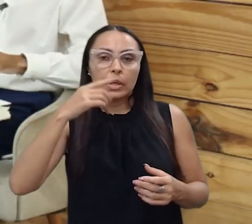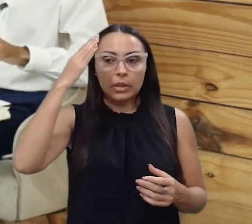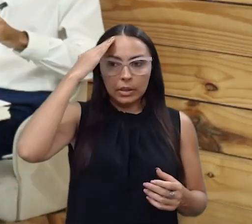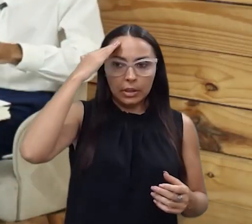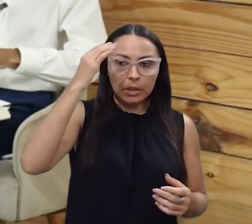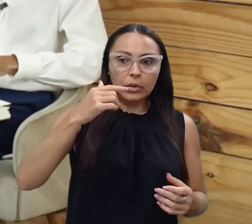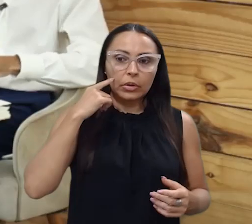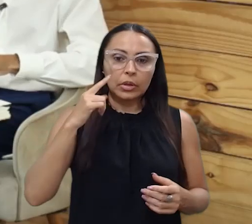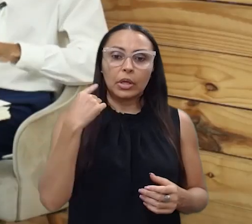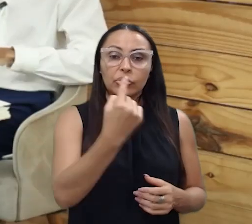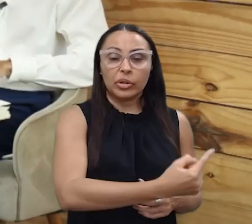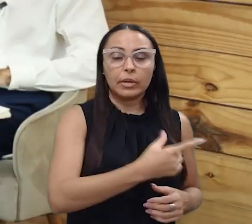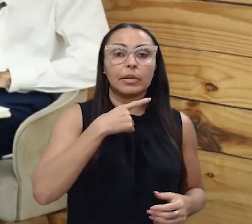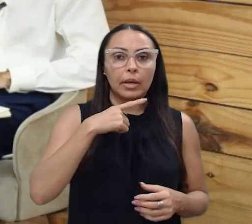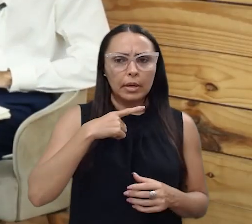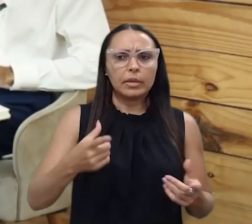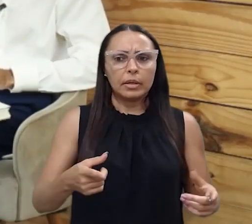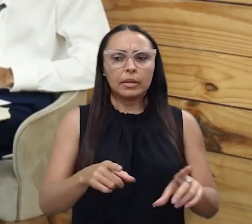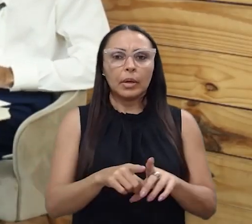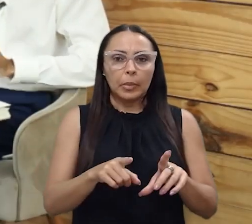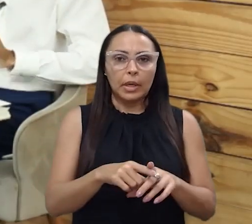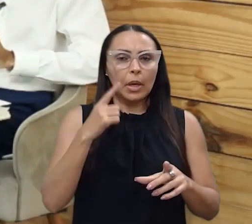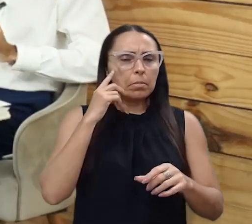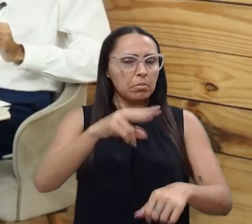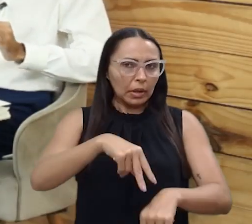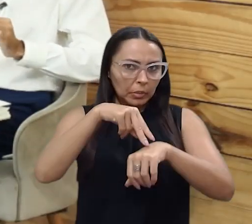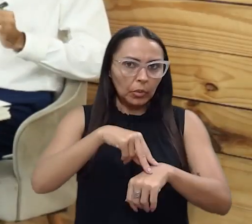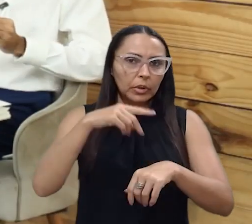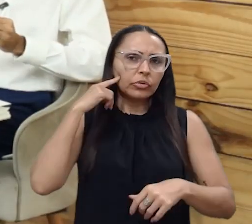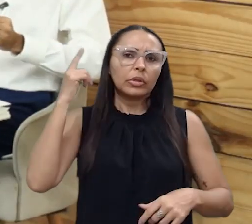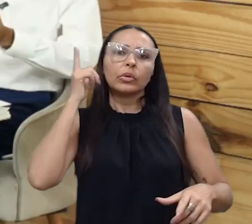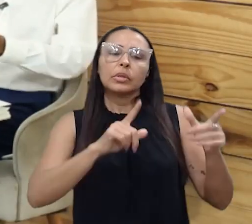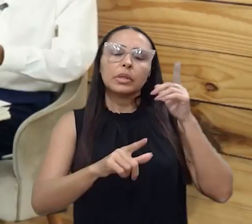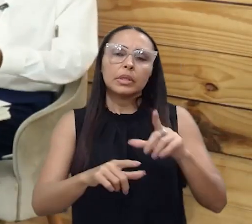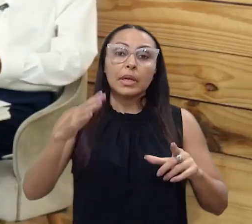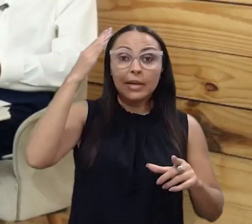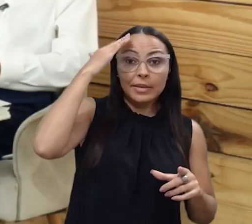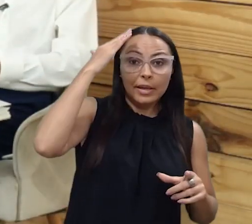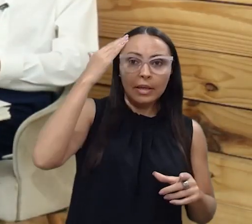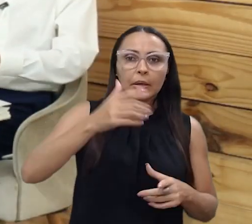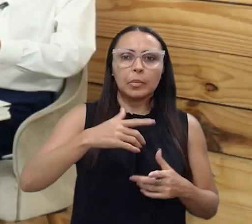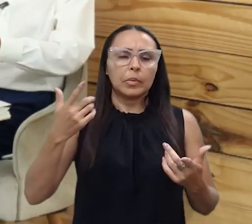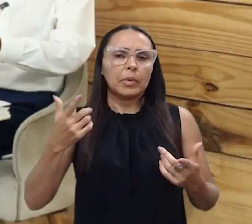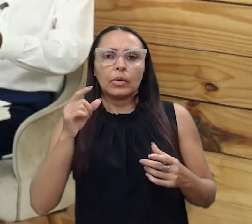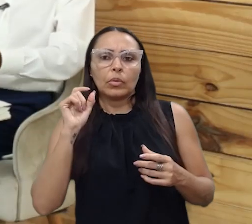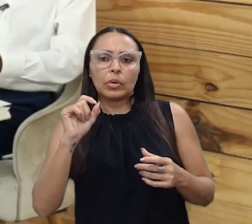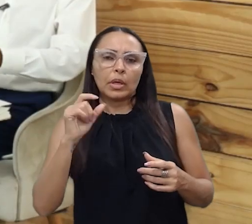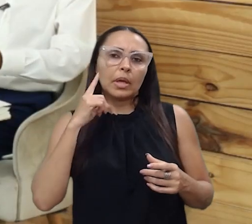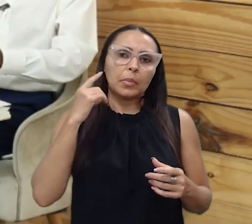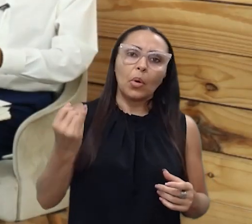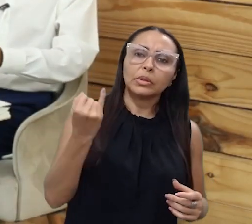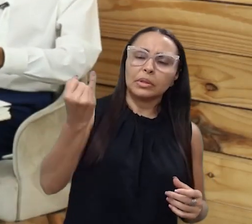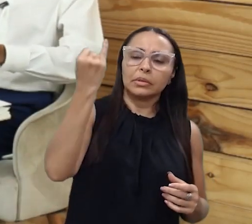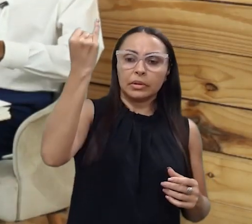gente produz, que o que a gente tem, também é um patrimônio? Então, que a gente conseguisse primeiro entender o que a gente produzia, entender a